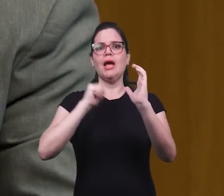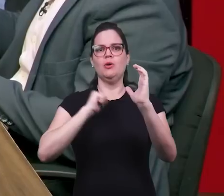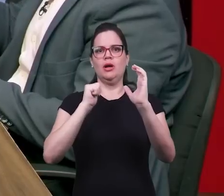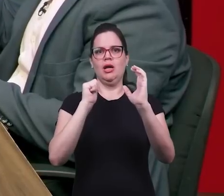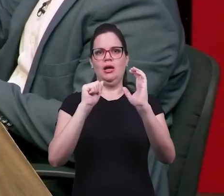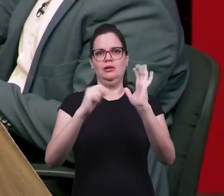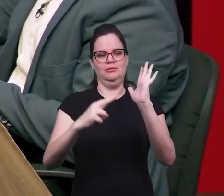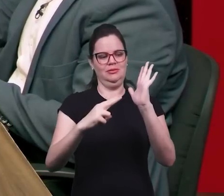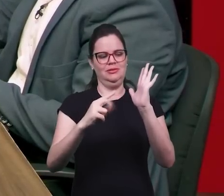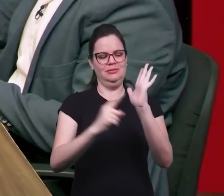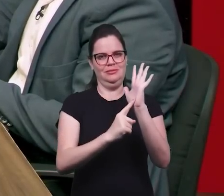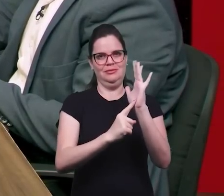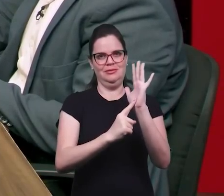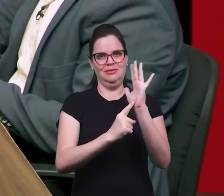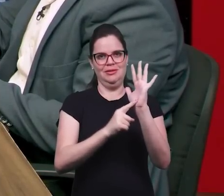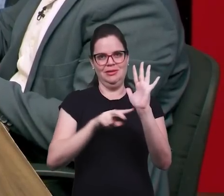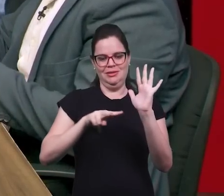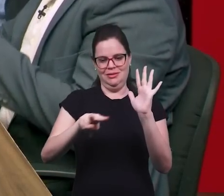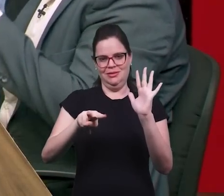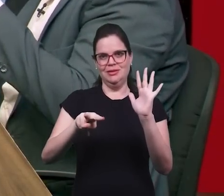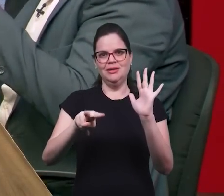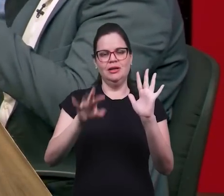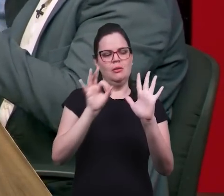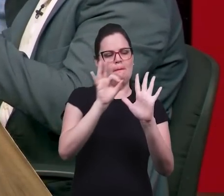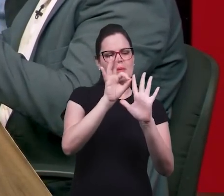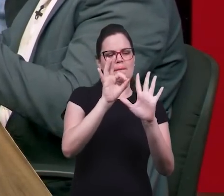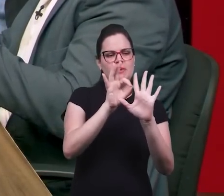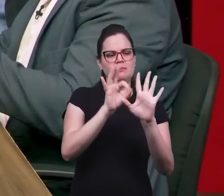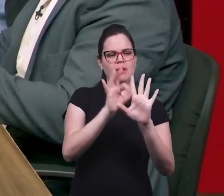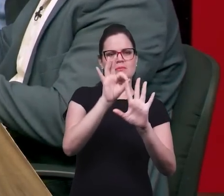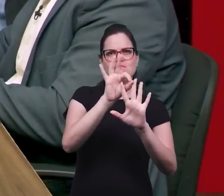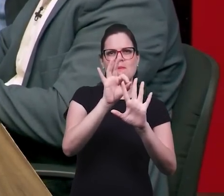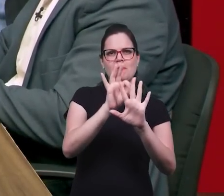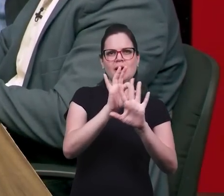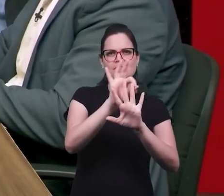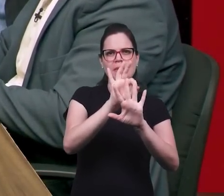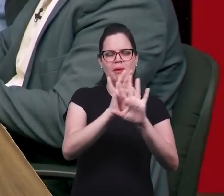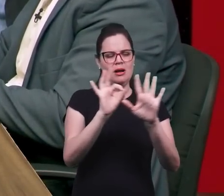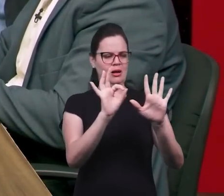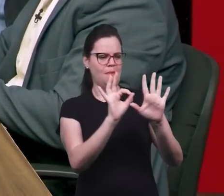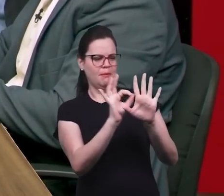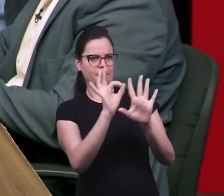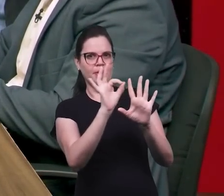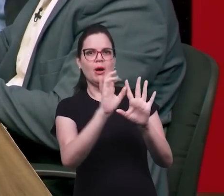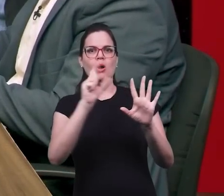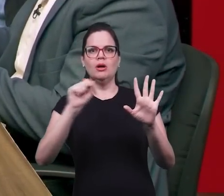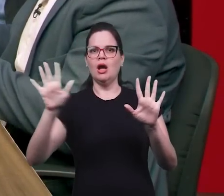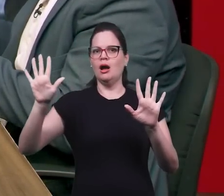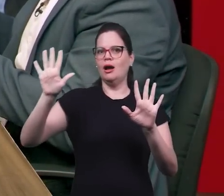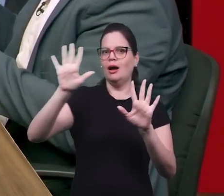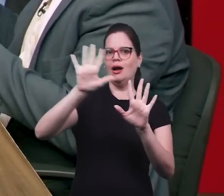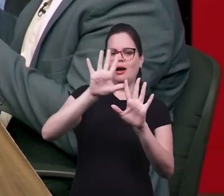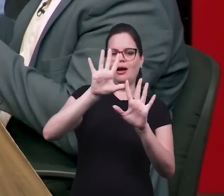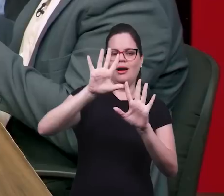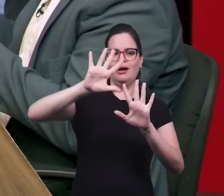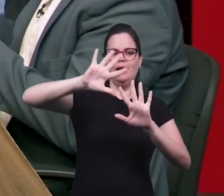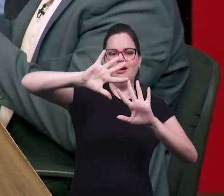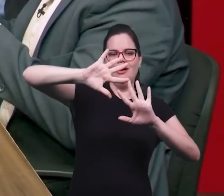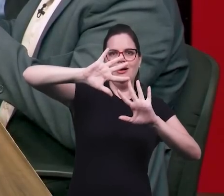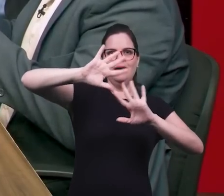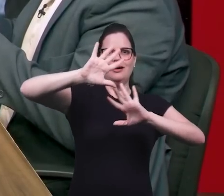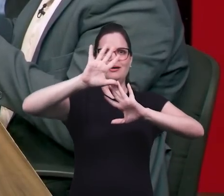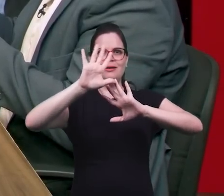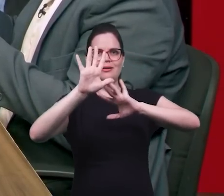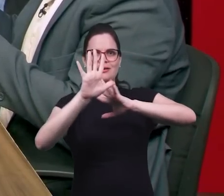aqui, o pastor Alexandre está me ouvindo, os que estão em casa estão nos ouvindo. Dentro do nosso cérebro